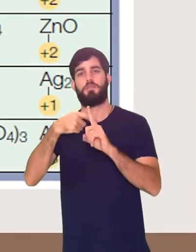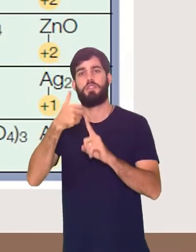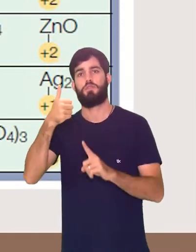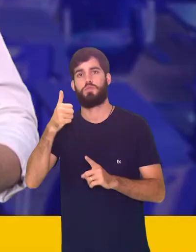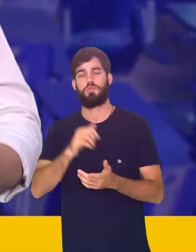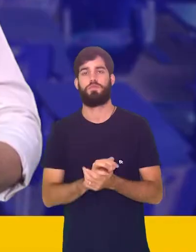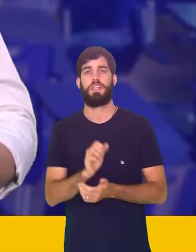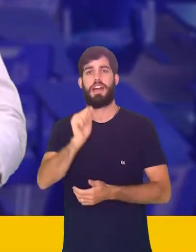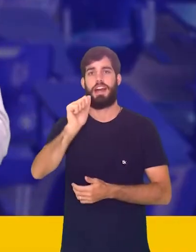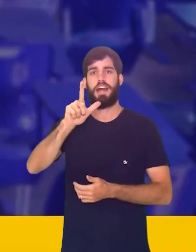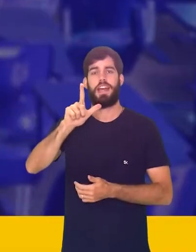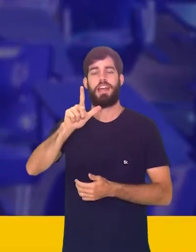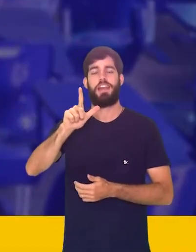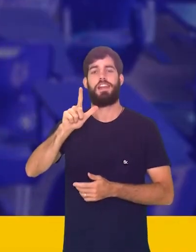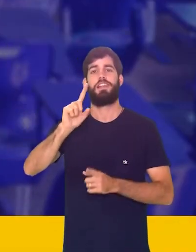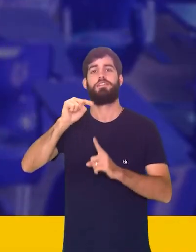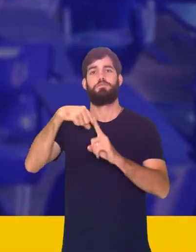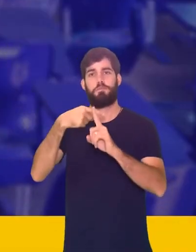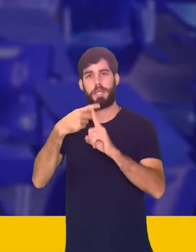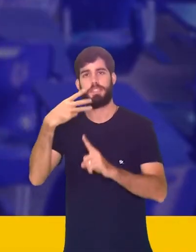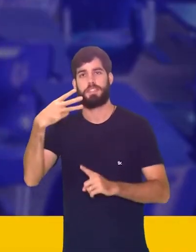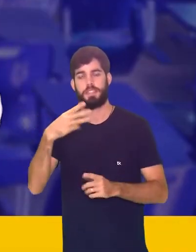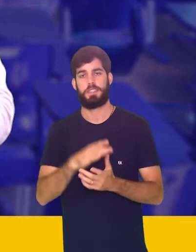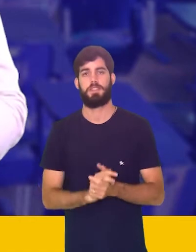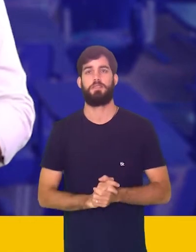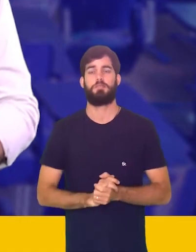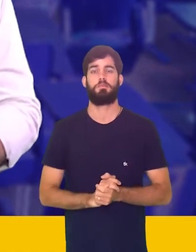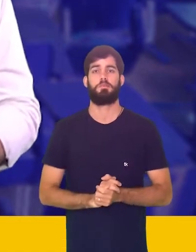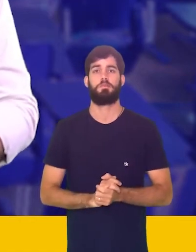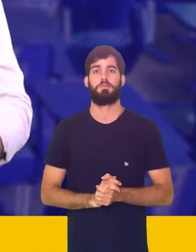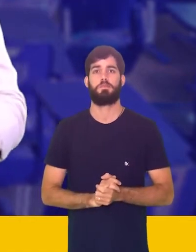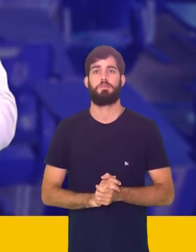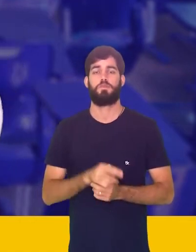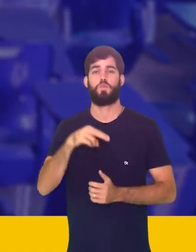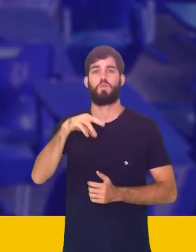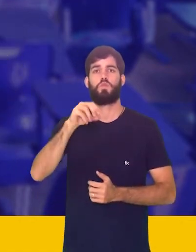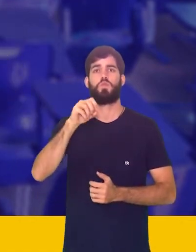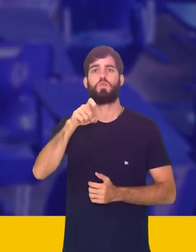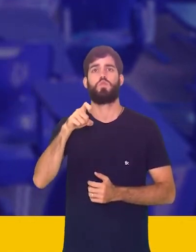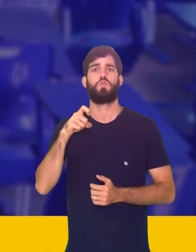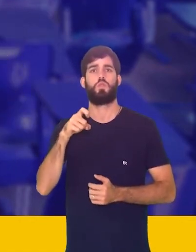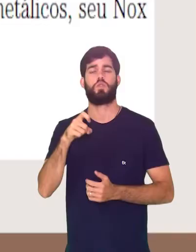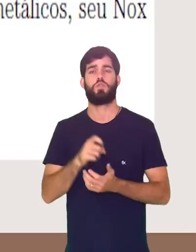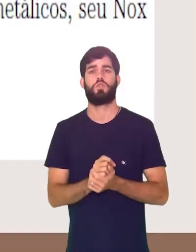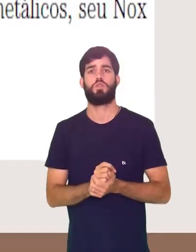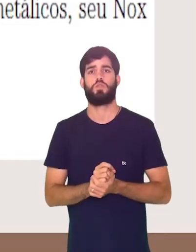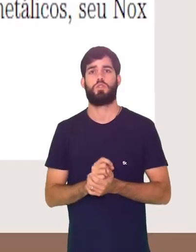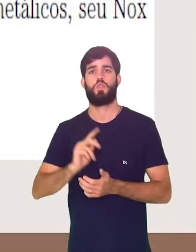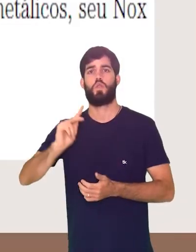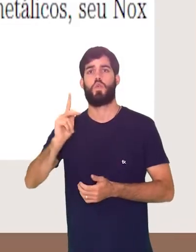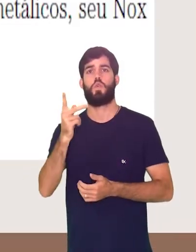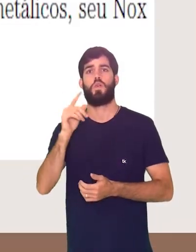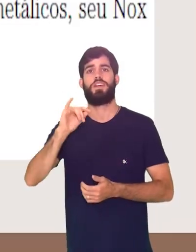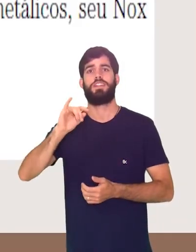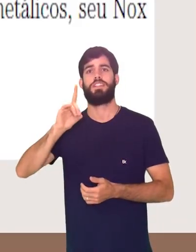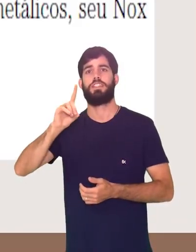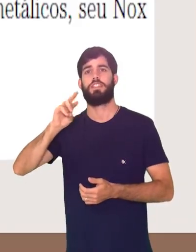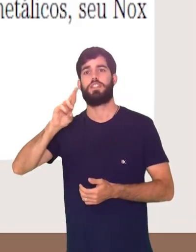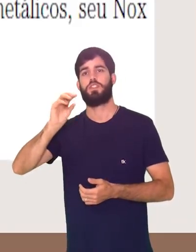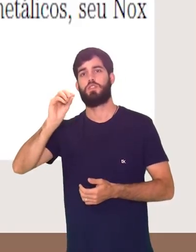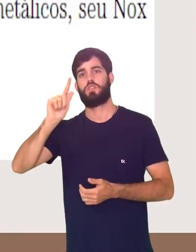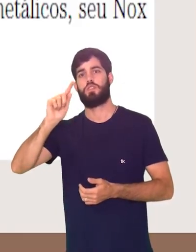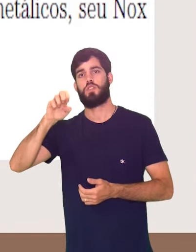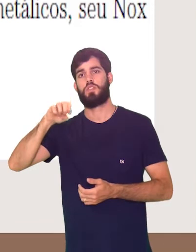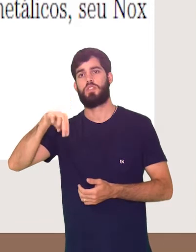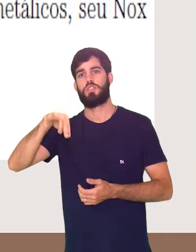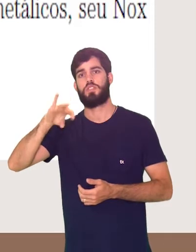mais 3. O NOx do hidrogênio. Bom, é bem interessante o NOx do hidrogênio. O